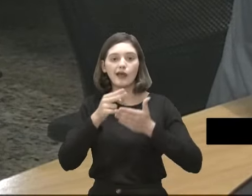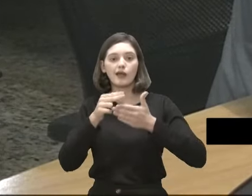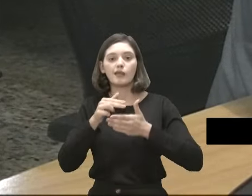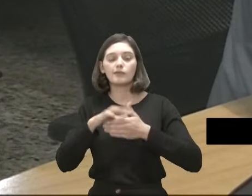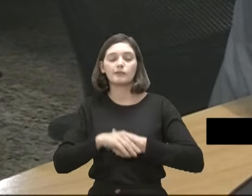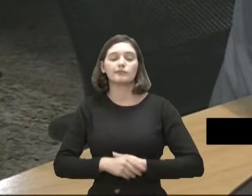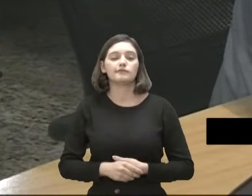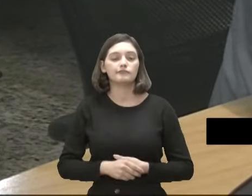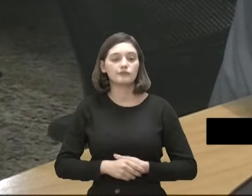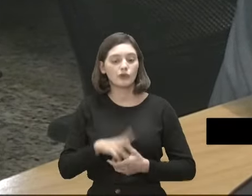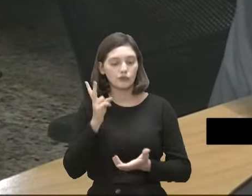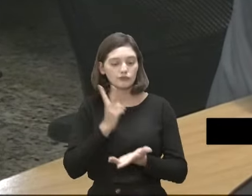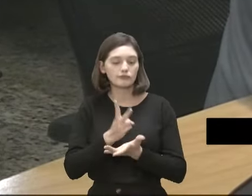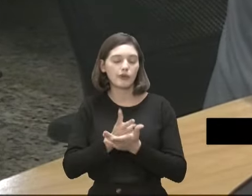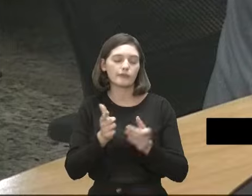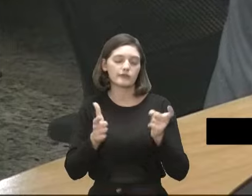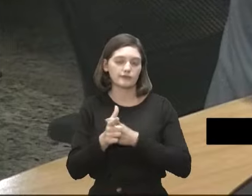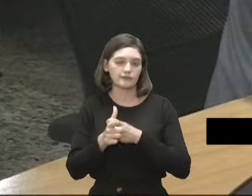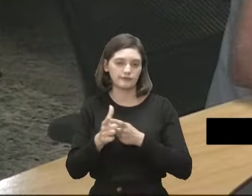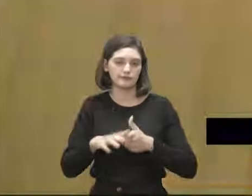água?